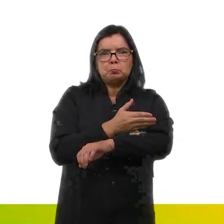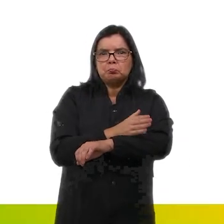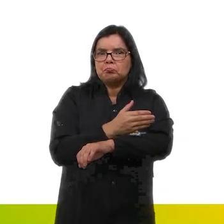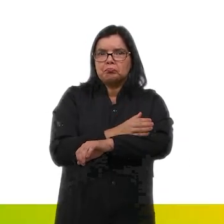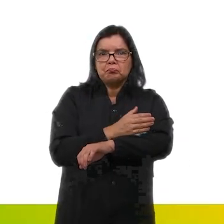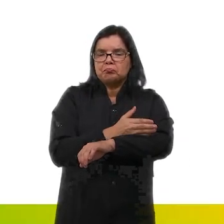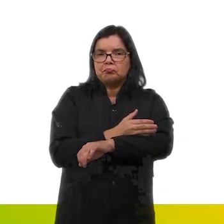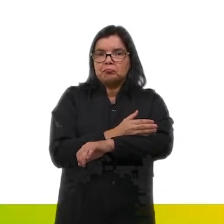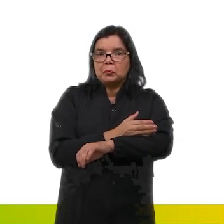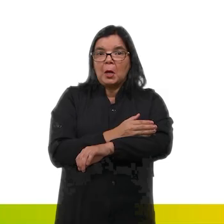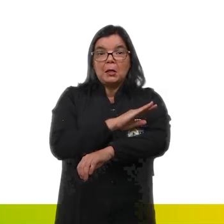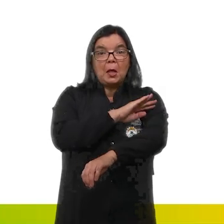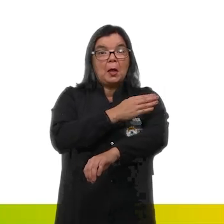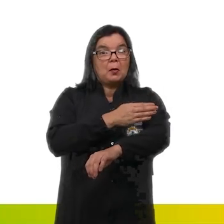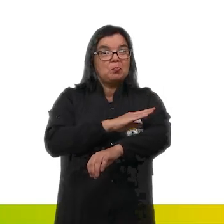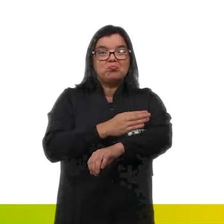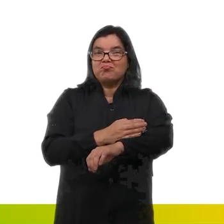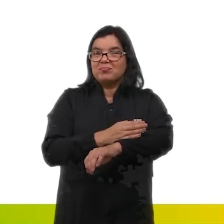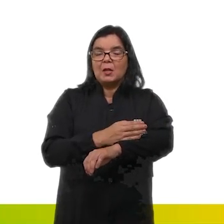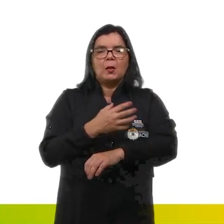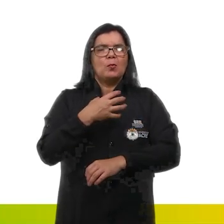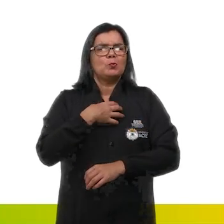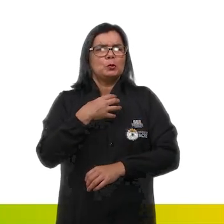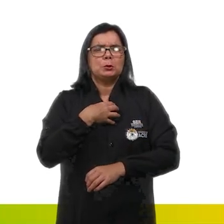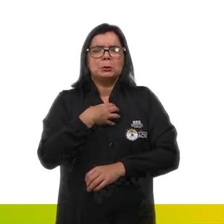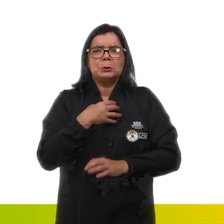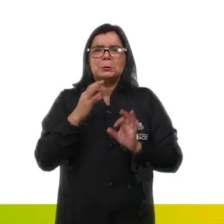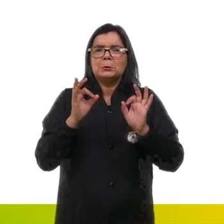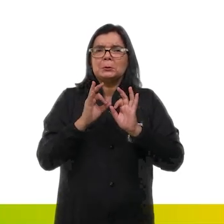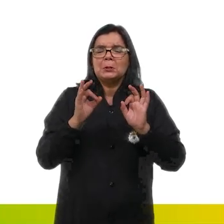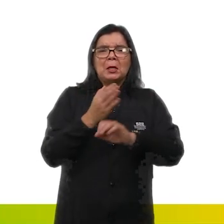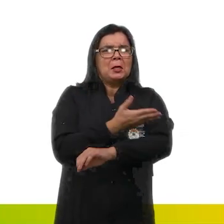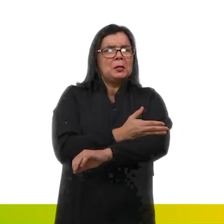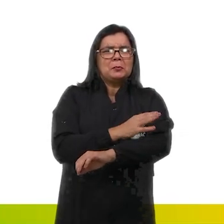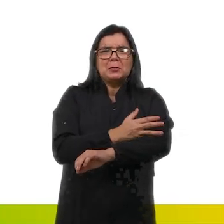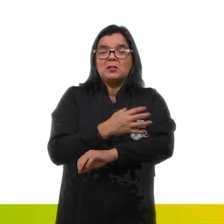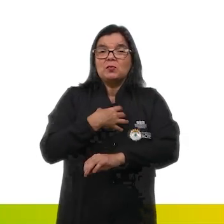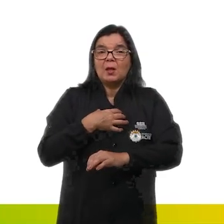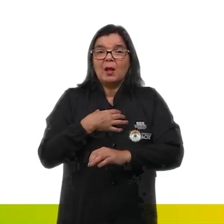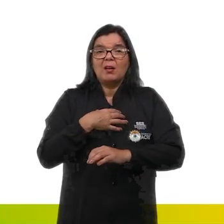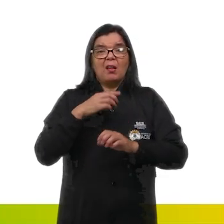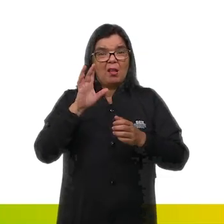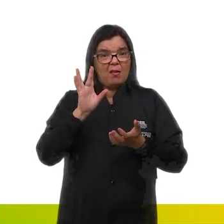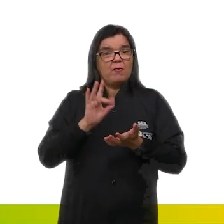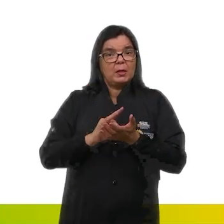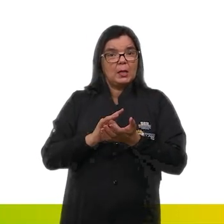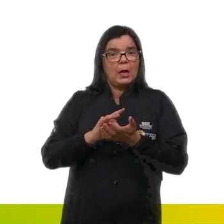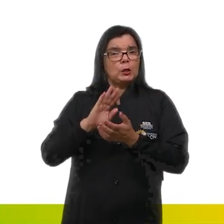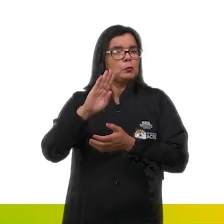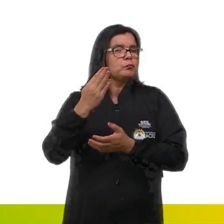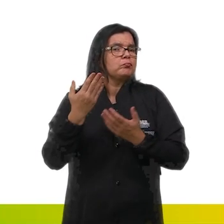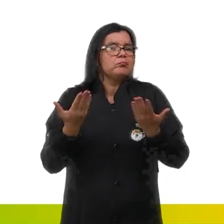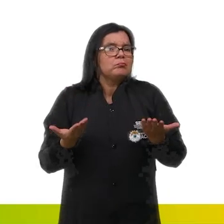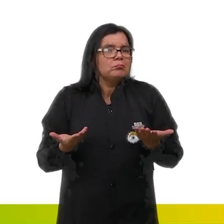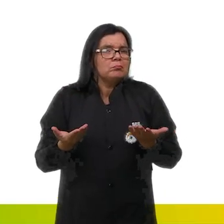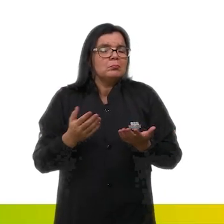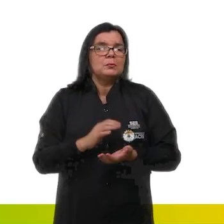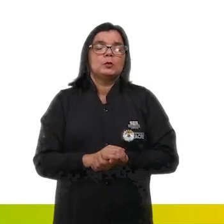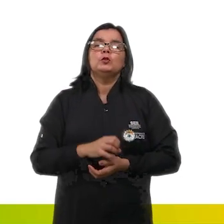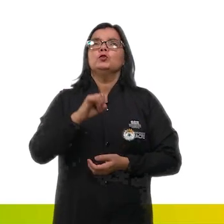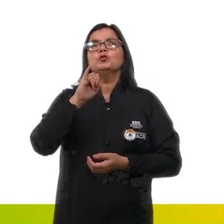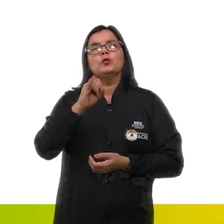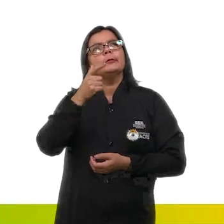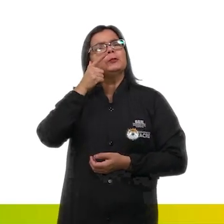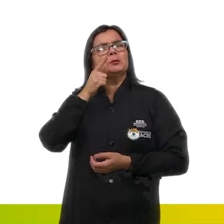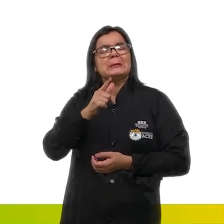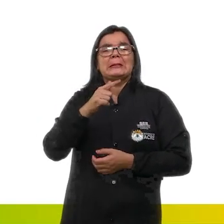a falha muscular e não sentiu os músculos, seu treino não foi eficiente. Então, pensa aí, fato ou fake? Eu só vou ter resultados